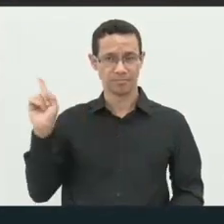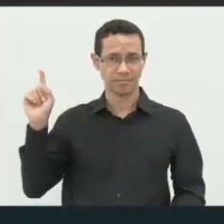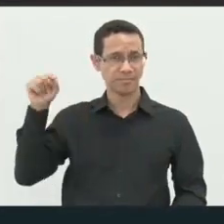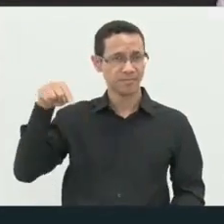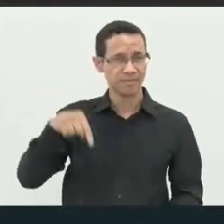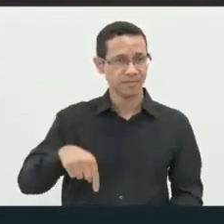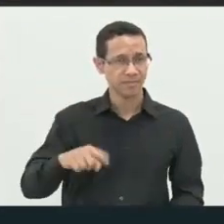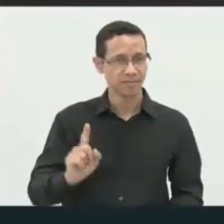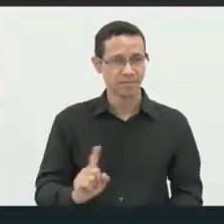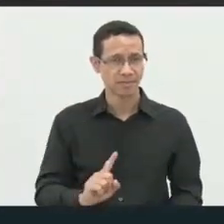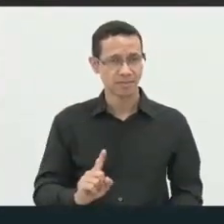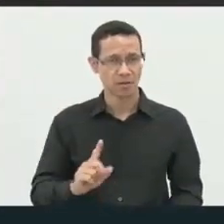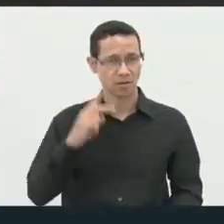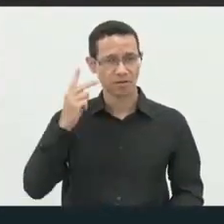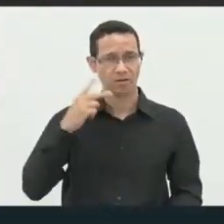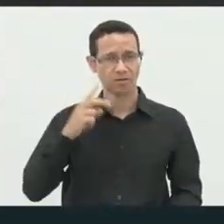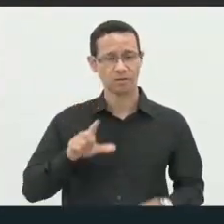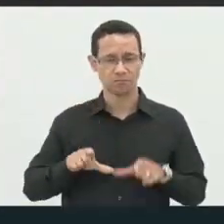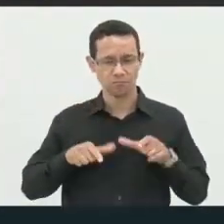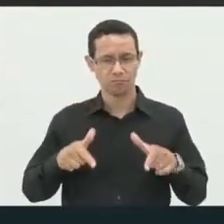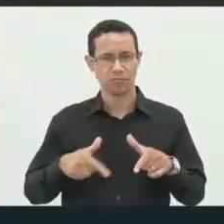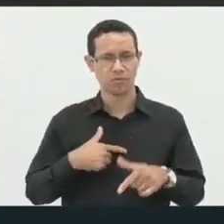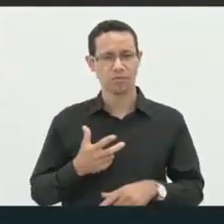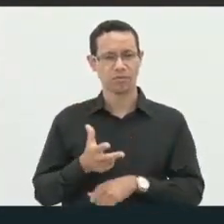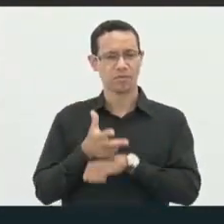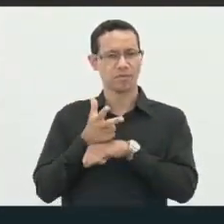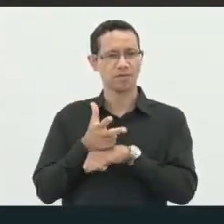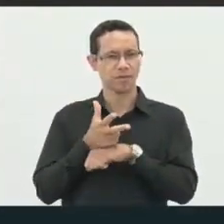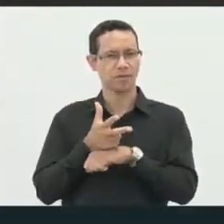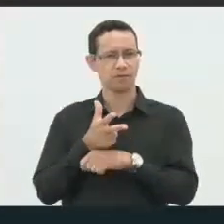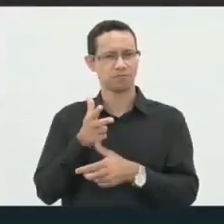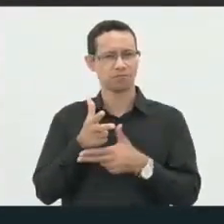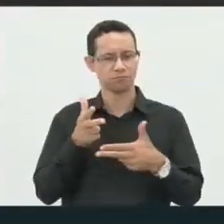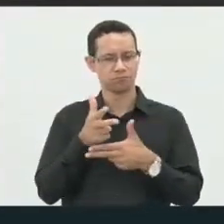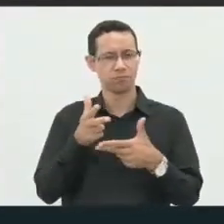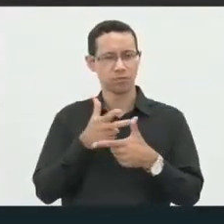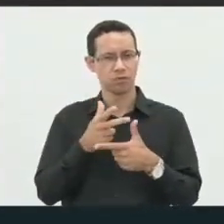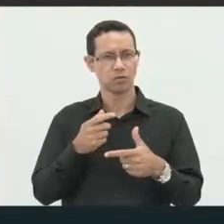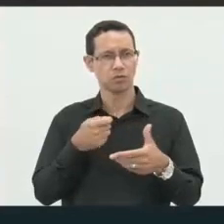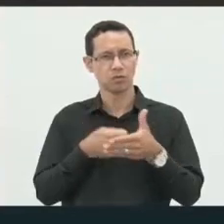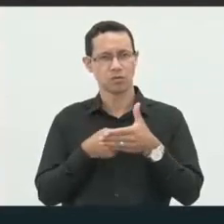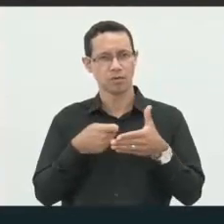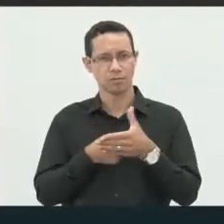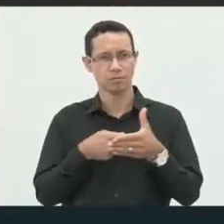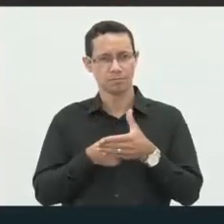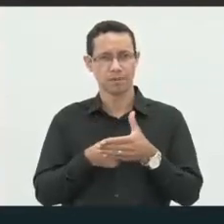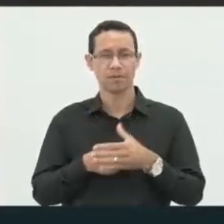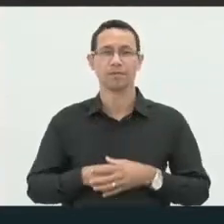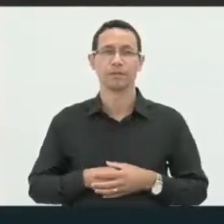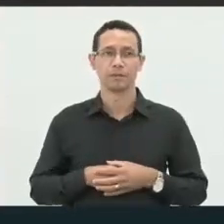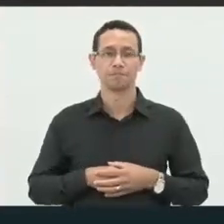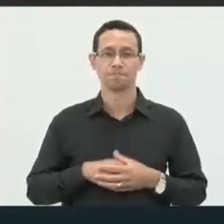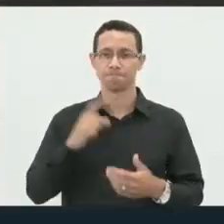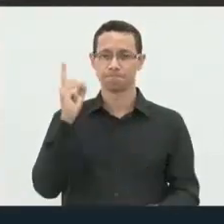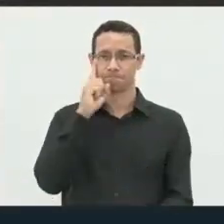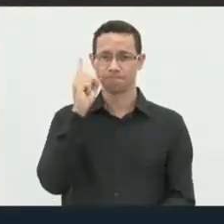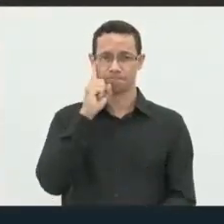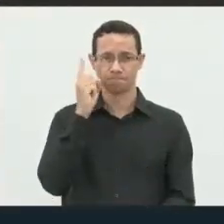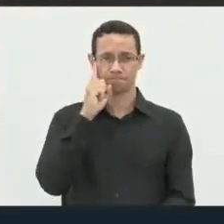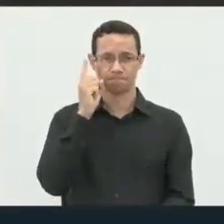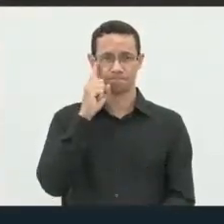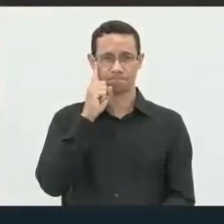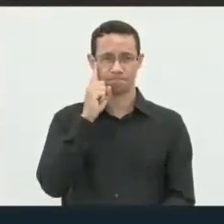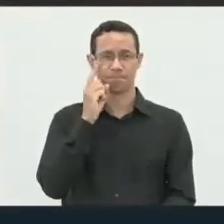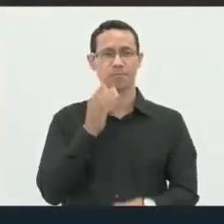somente como ativista eu fazia vídeo eu cobrava ele não não tinha um único dia que eu não estava no equipamento de